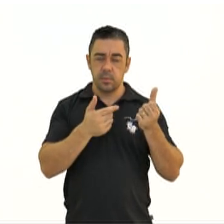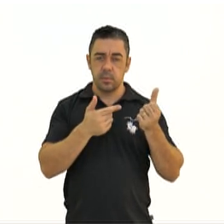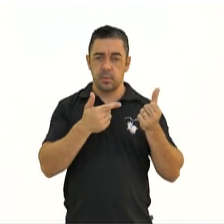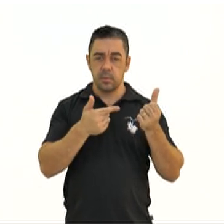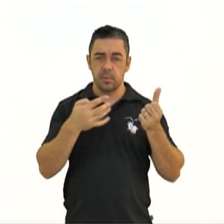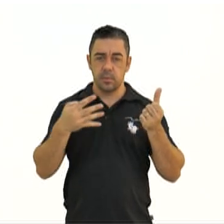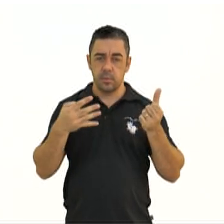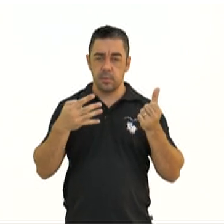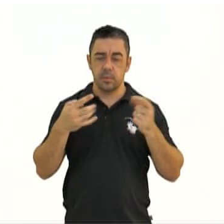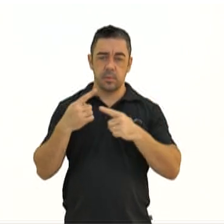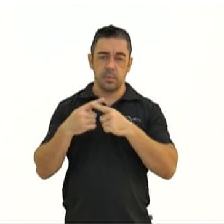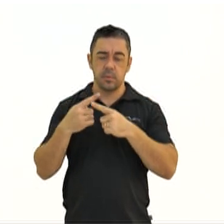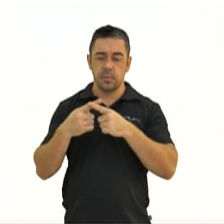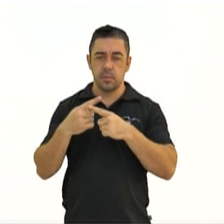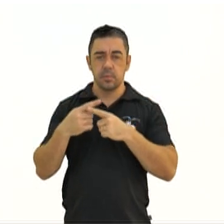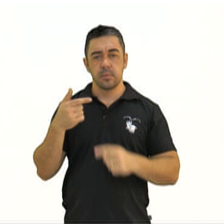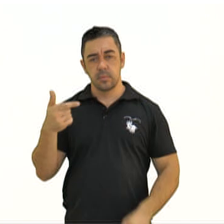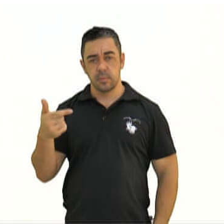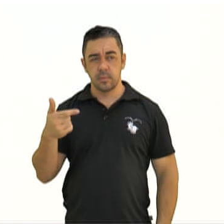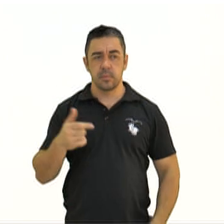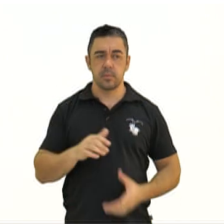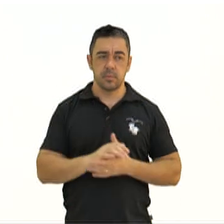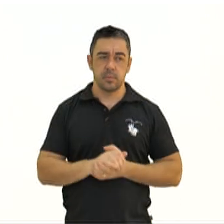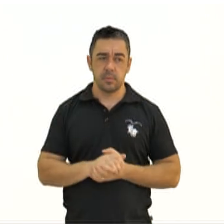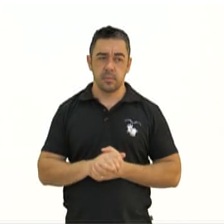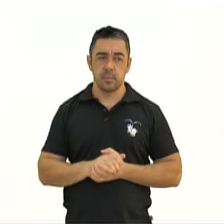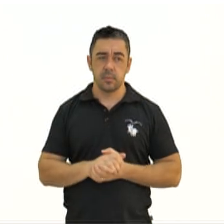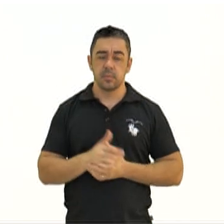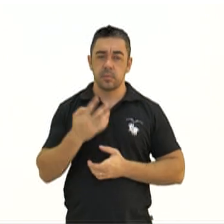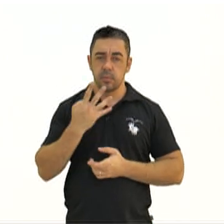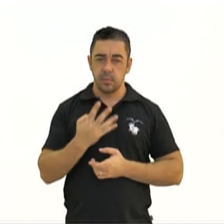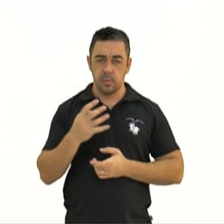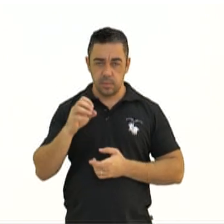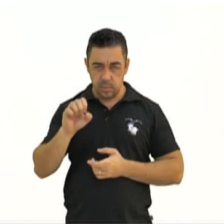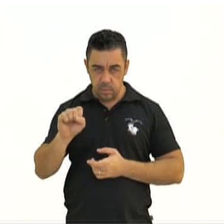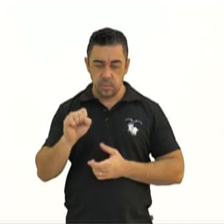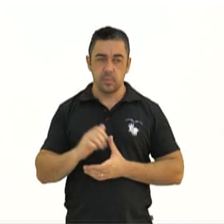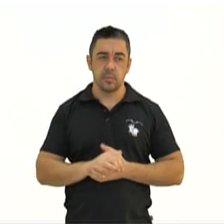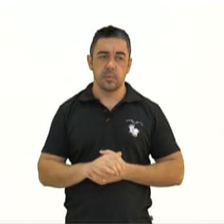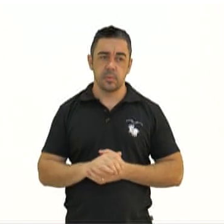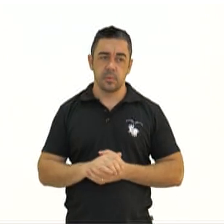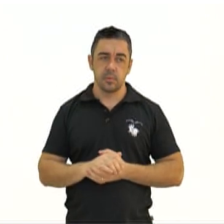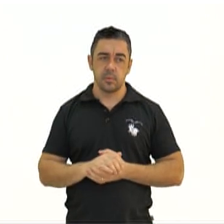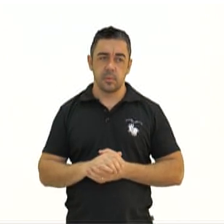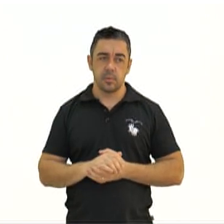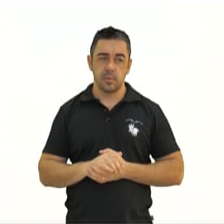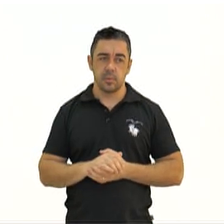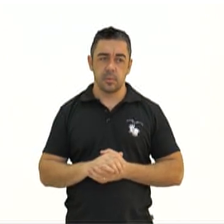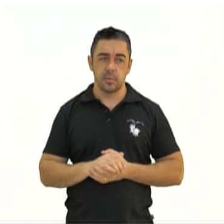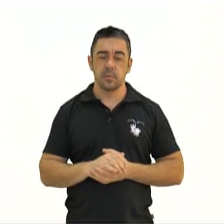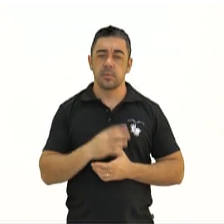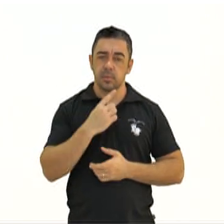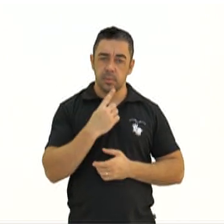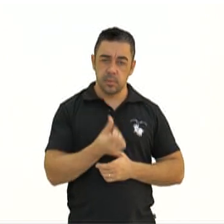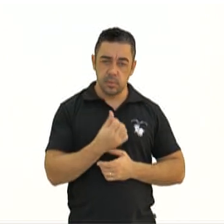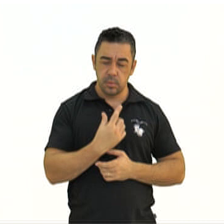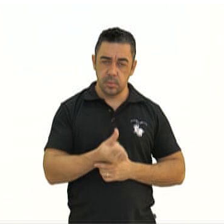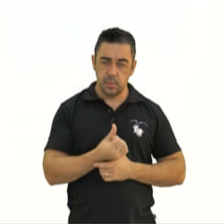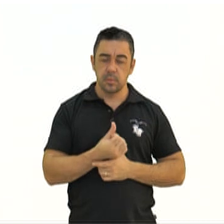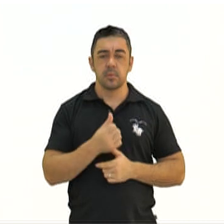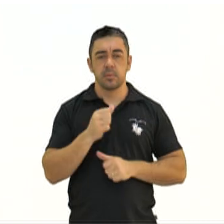Igual 2 vezes 24. 2 vezes 24, 48. O 16 que estava multiplicando